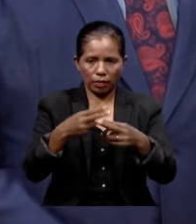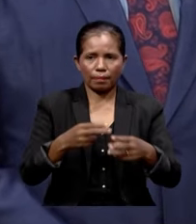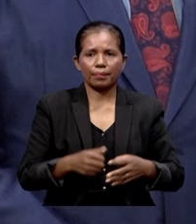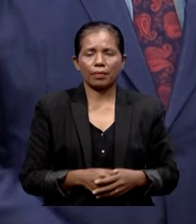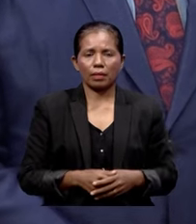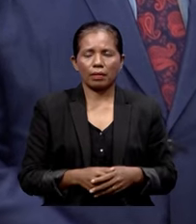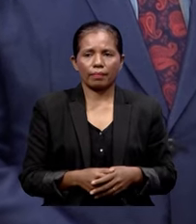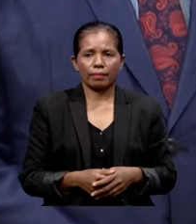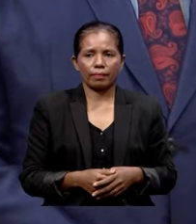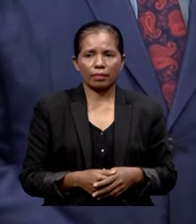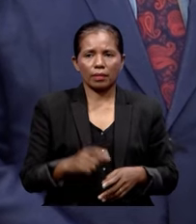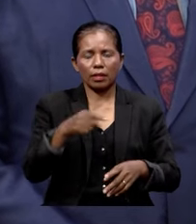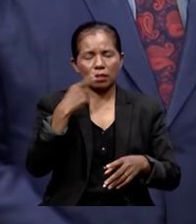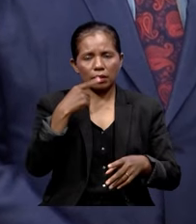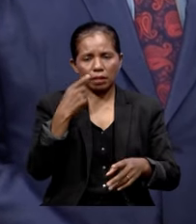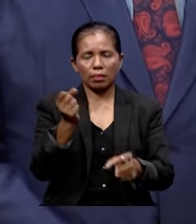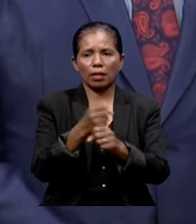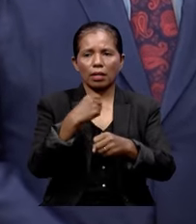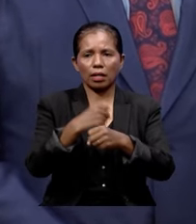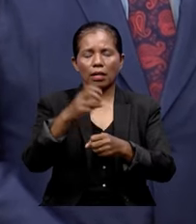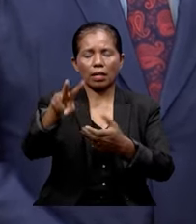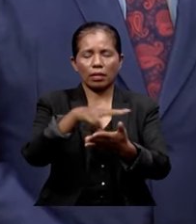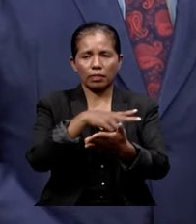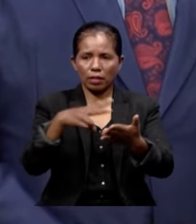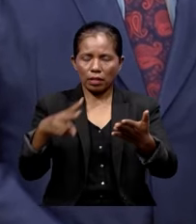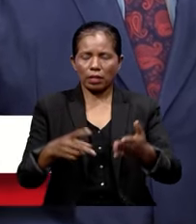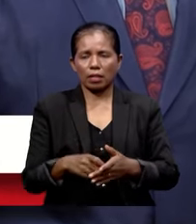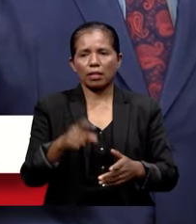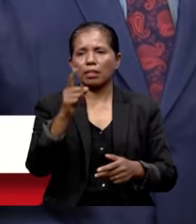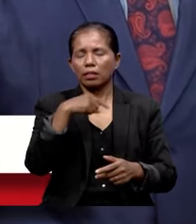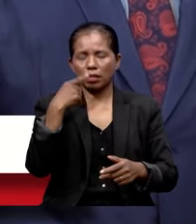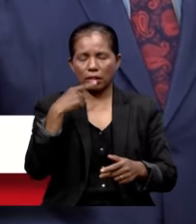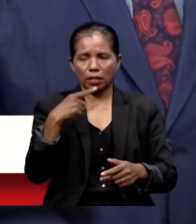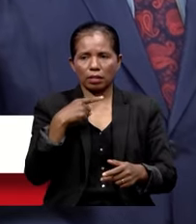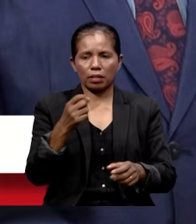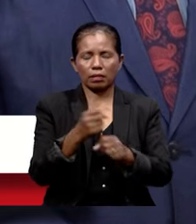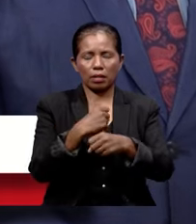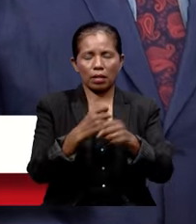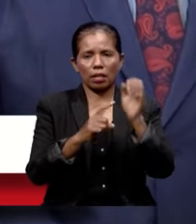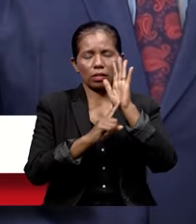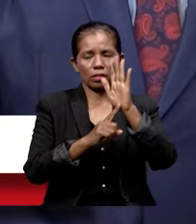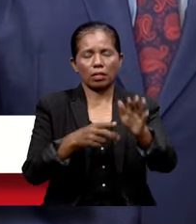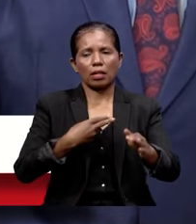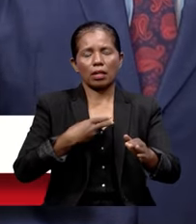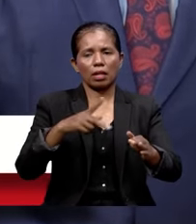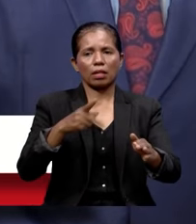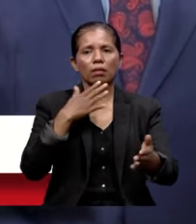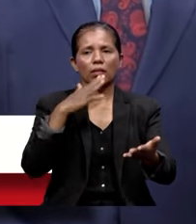Semaka halo violência ou semaka comportamento